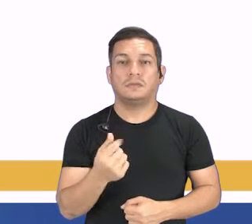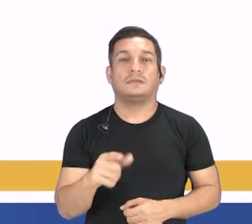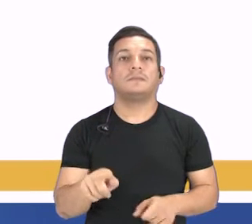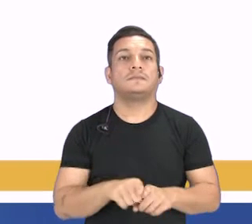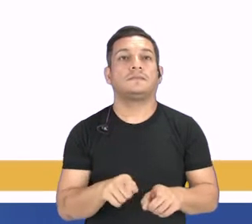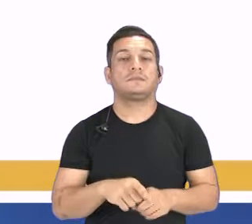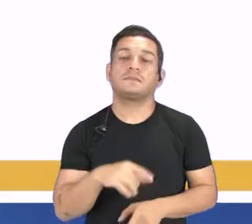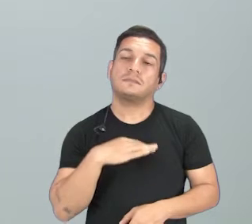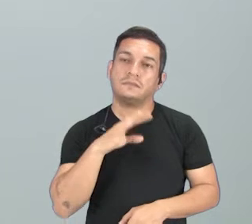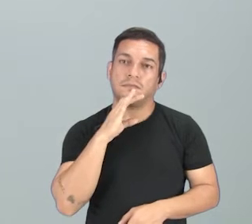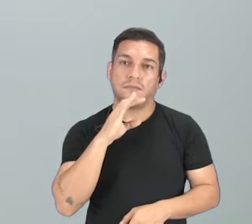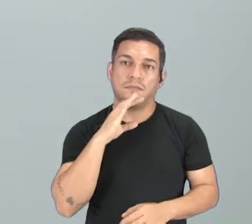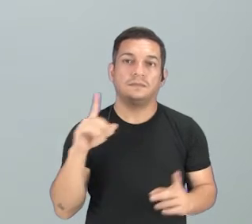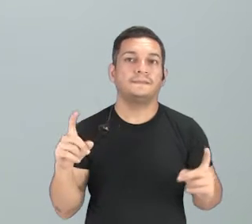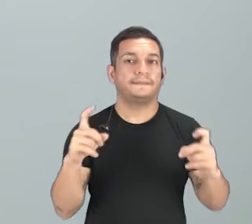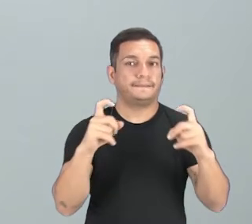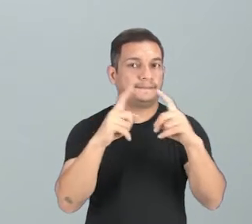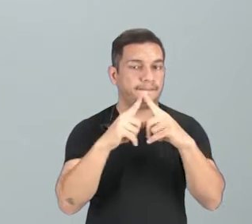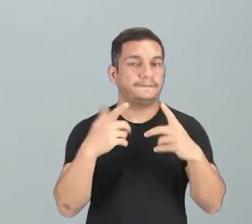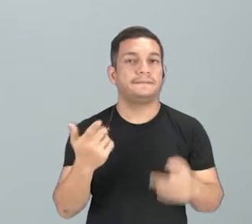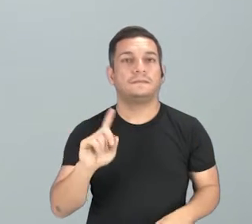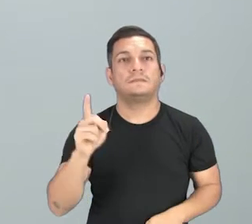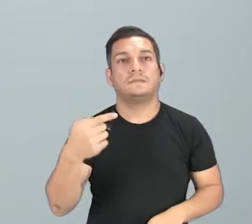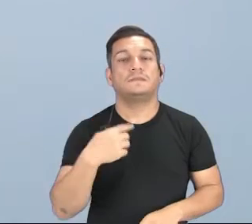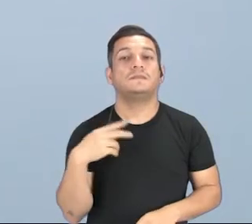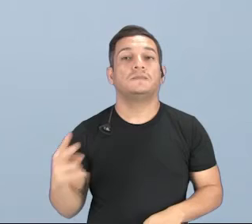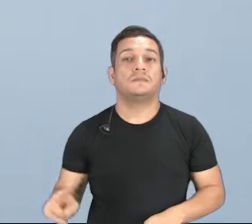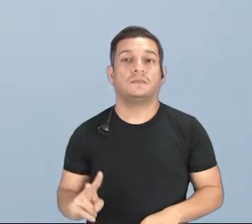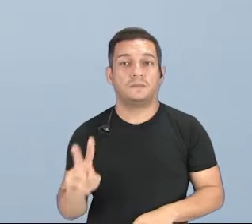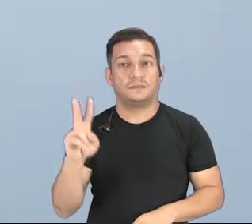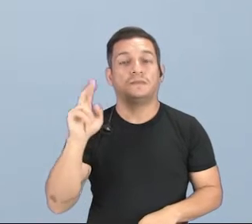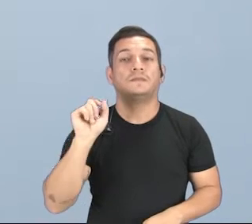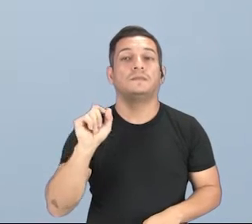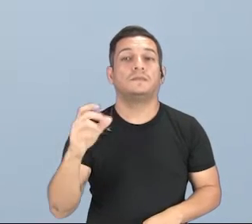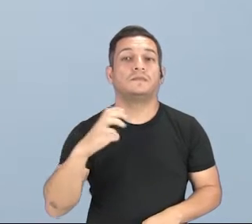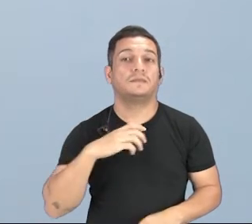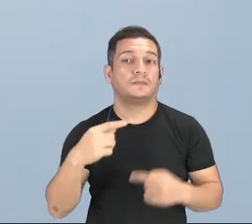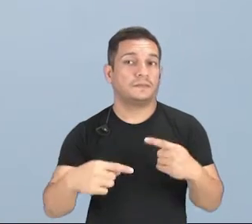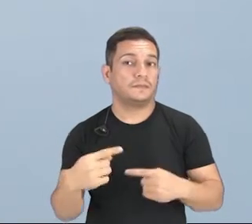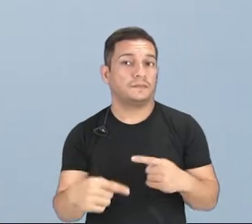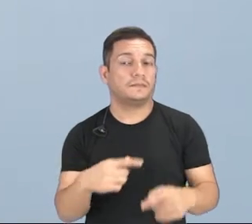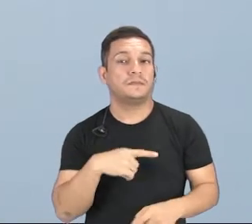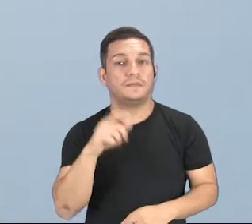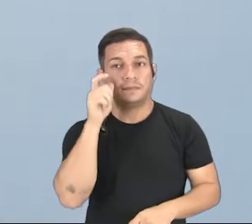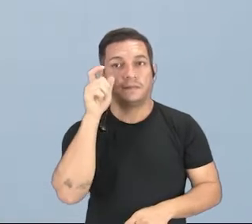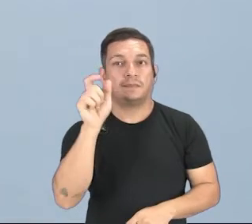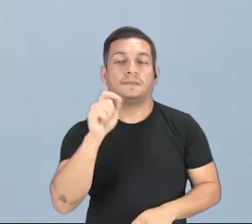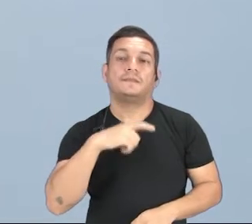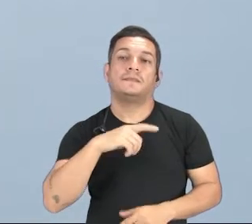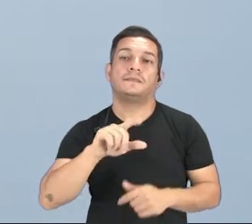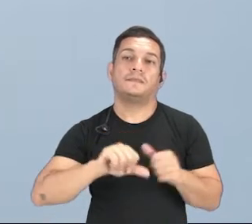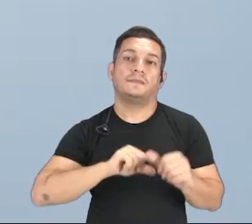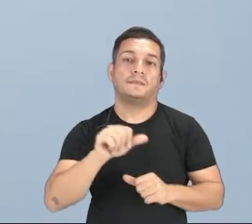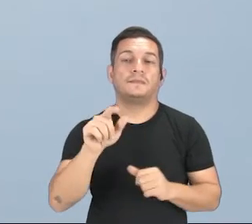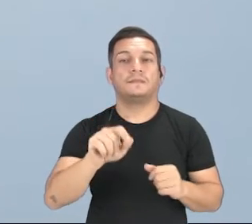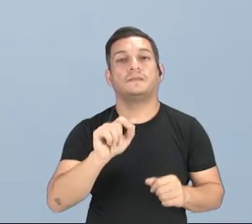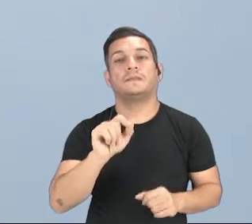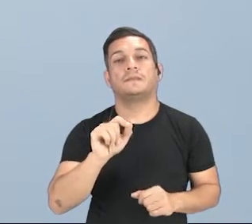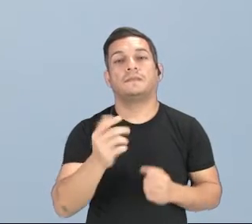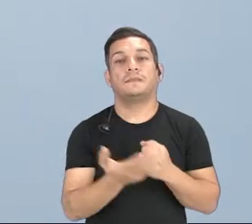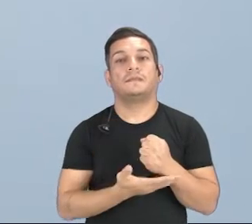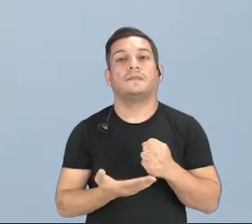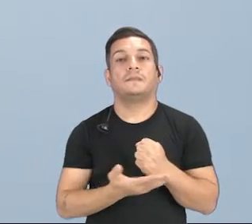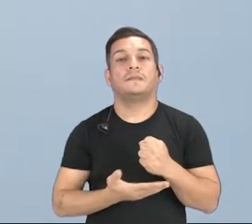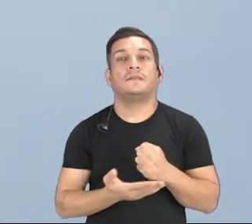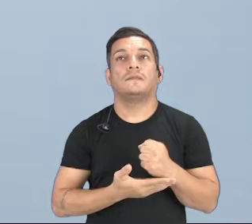requer muito conhecimento científico. E depois, esses valores éticos e políticos, isso é interessante, tem uma variável, variam de